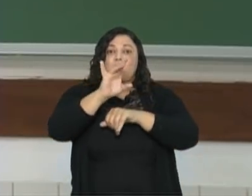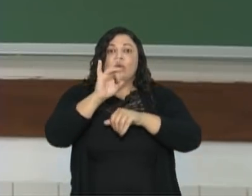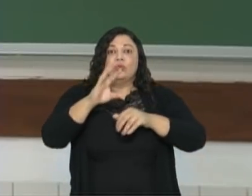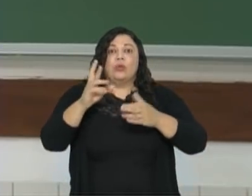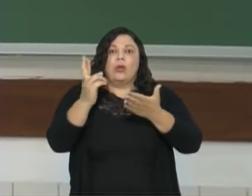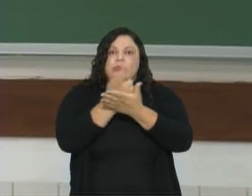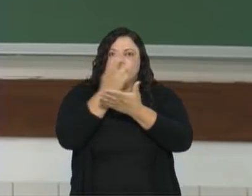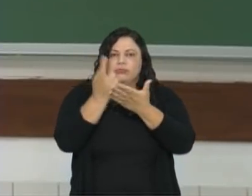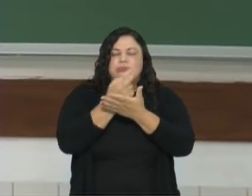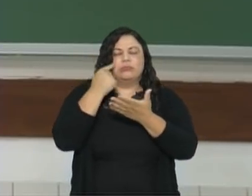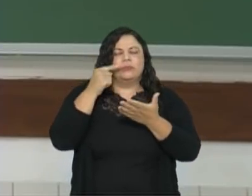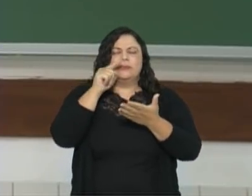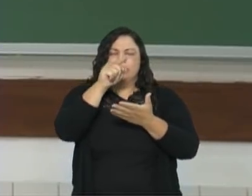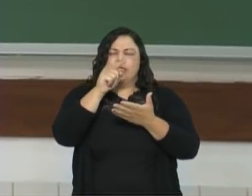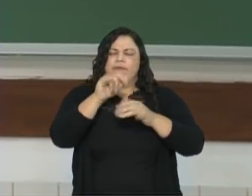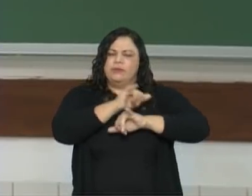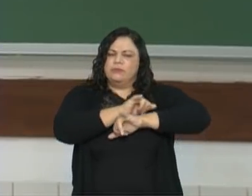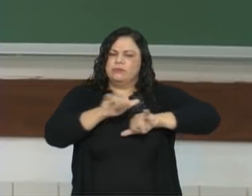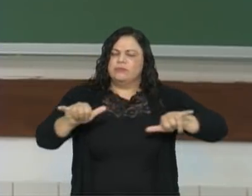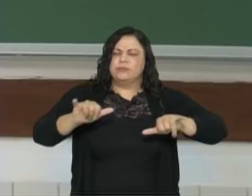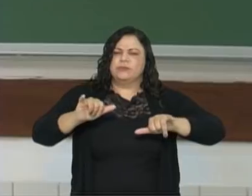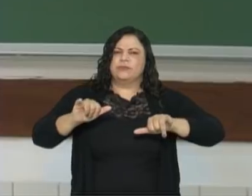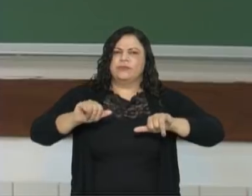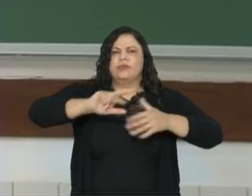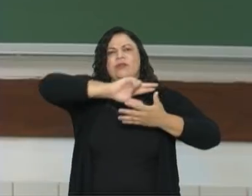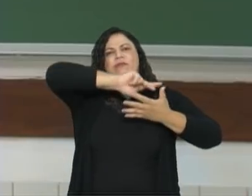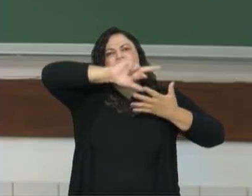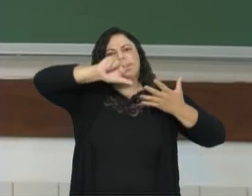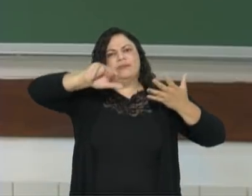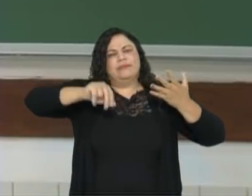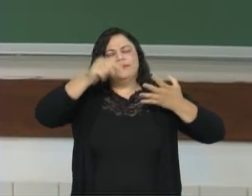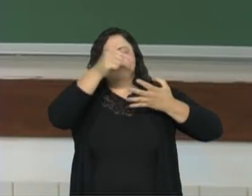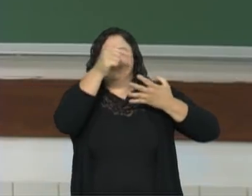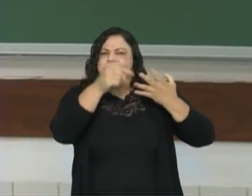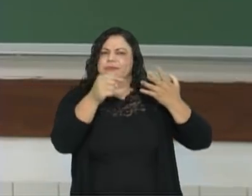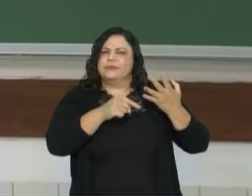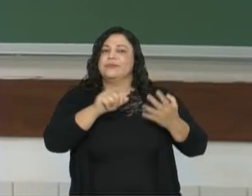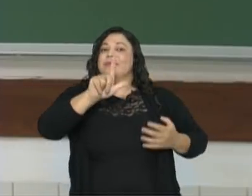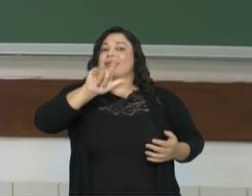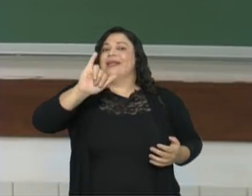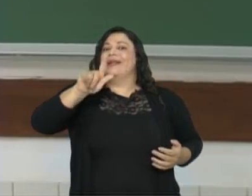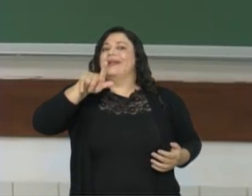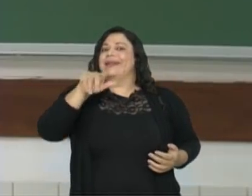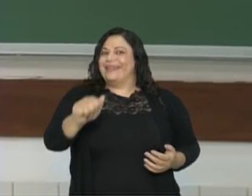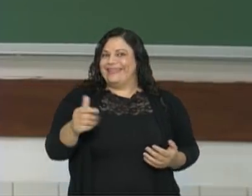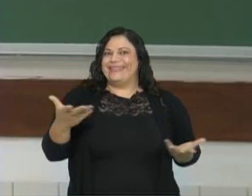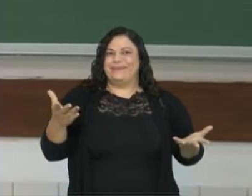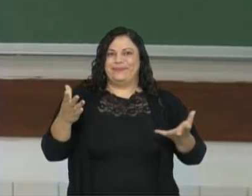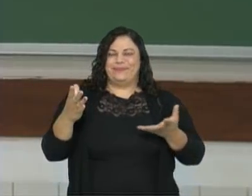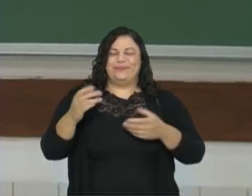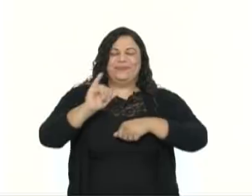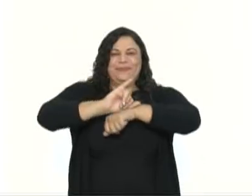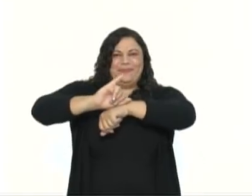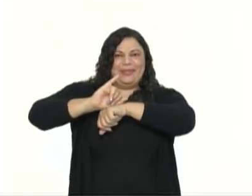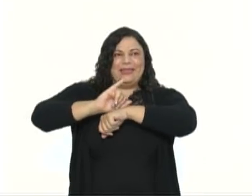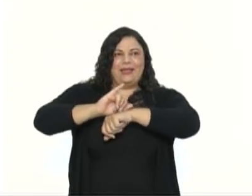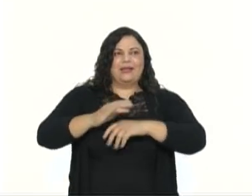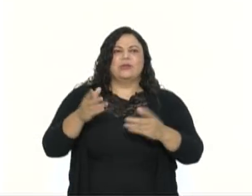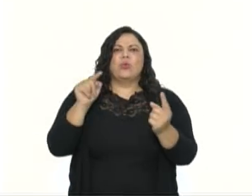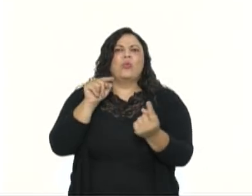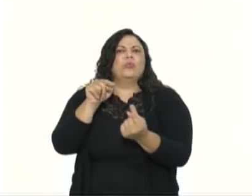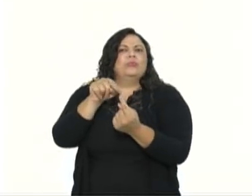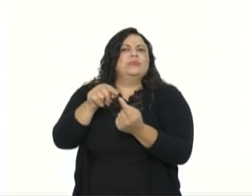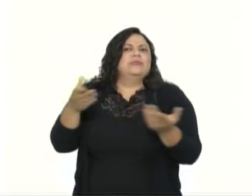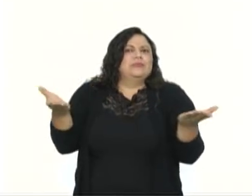uma série de ligas metálicas, que surgem por ligações metálicas. Veja só nossos objetivos de hoje. Realizar